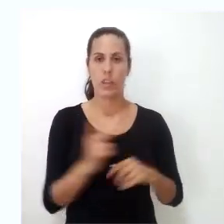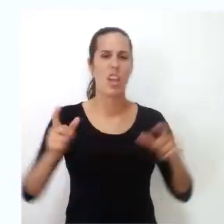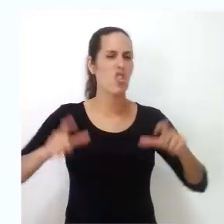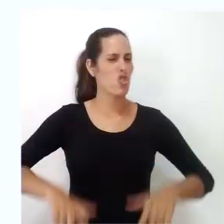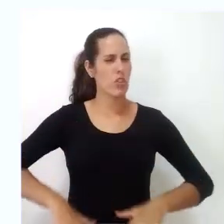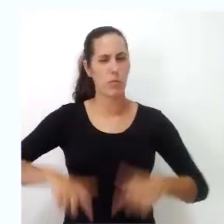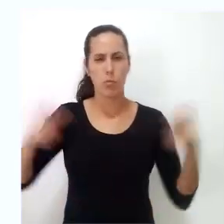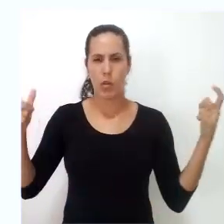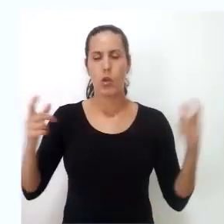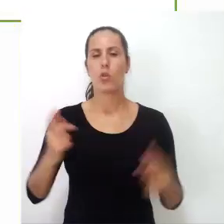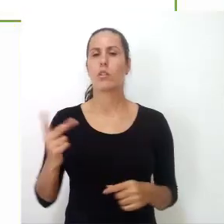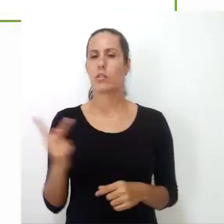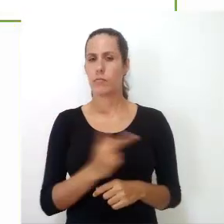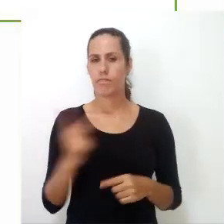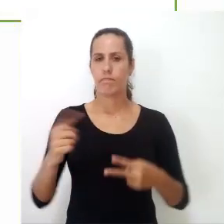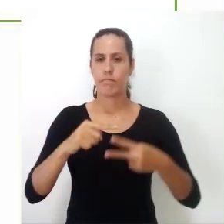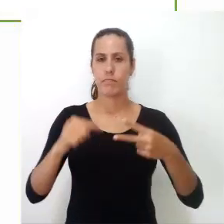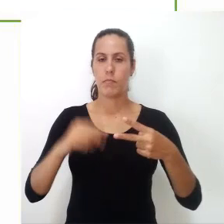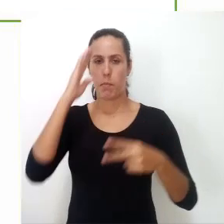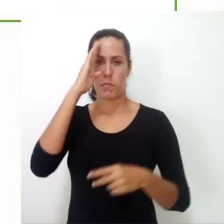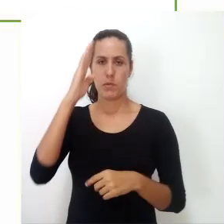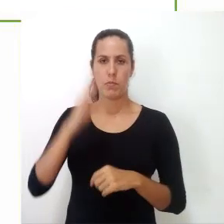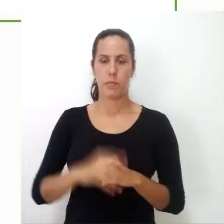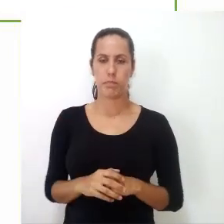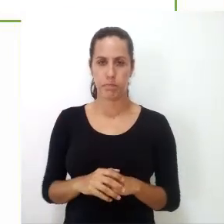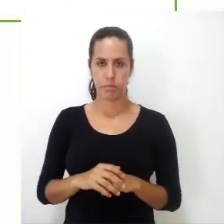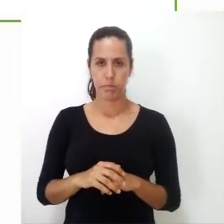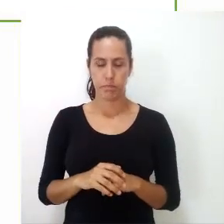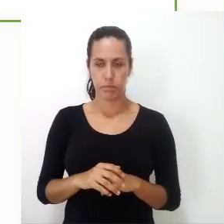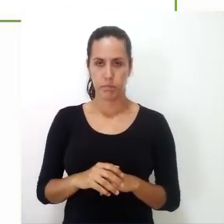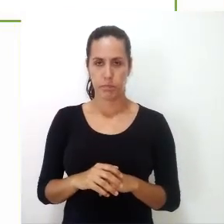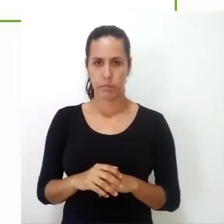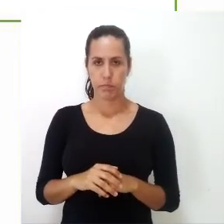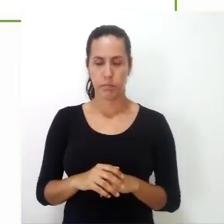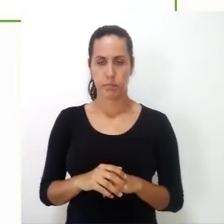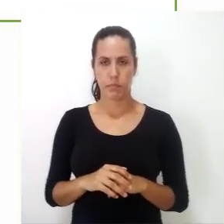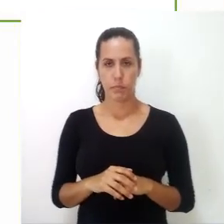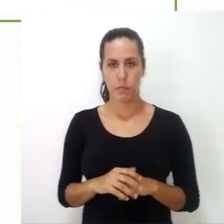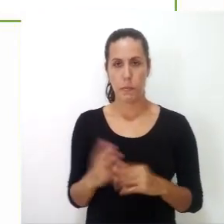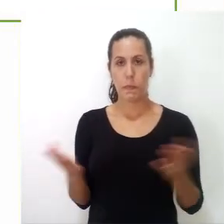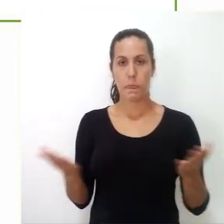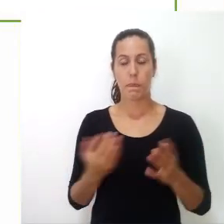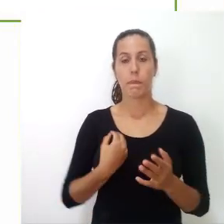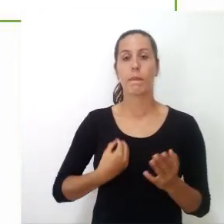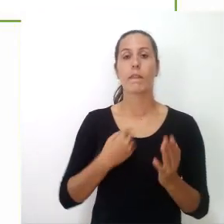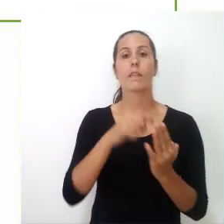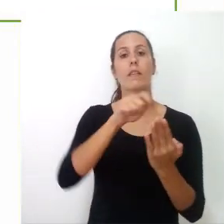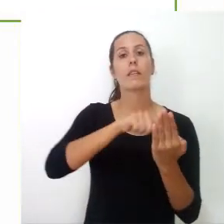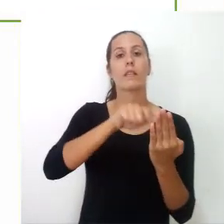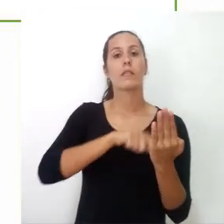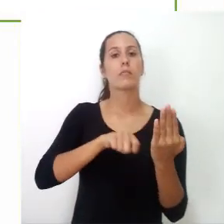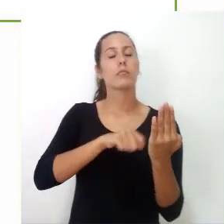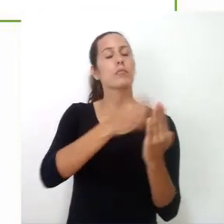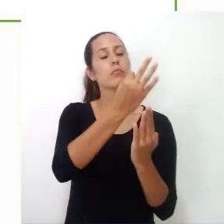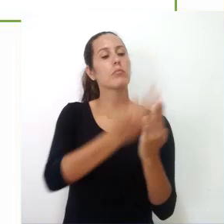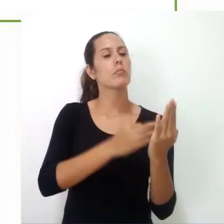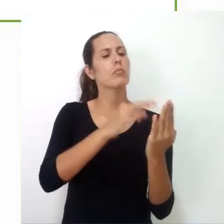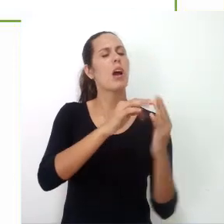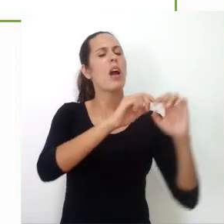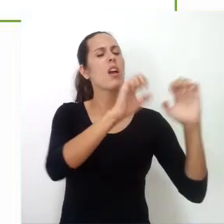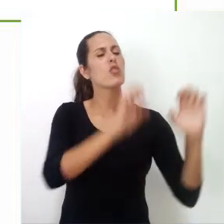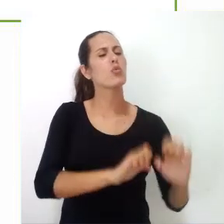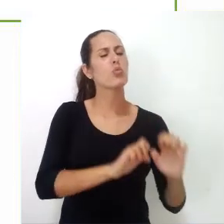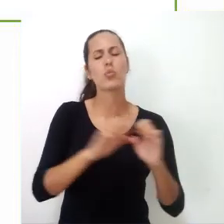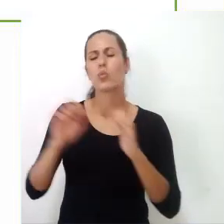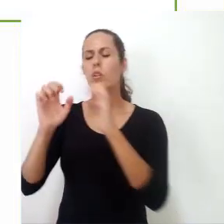imperativos, certo? E o infinitivo. Outro ponto, na tela nós temos a estrutura dos textos normativos e